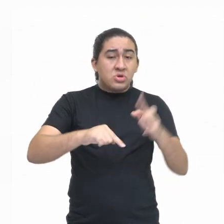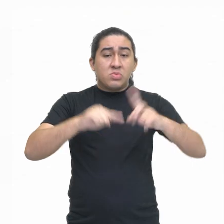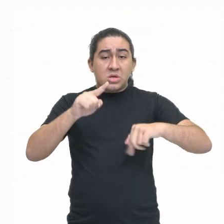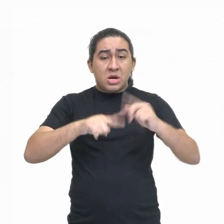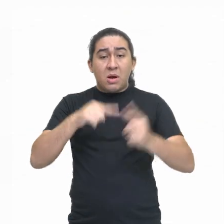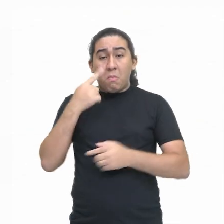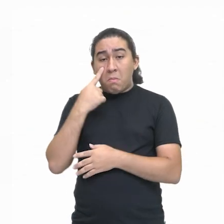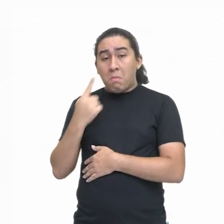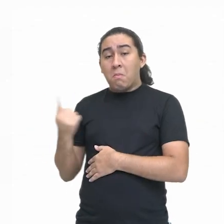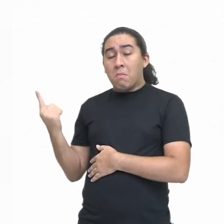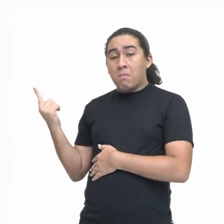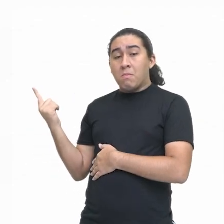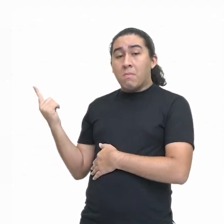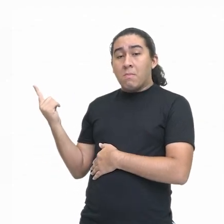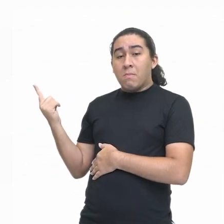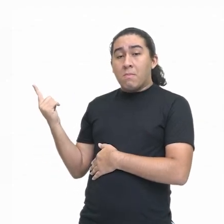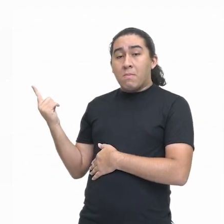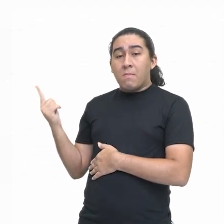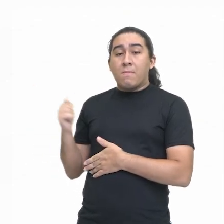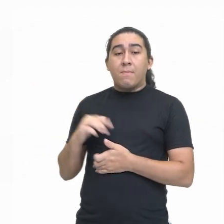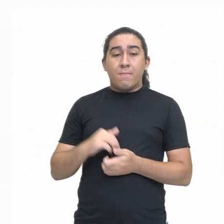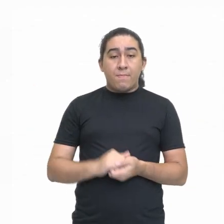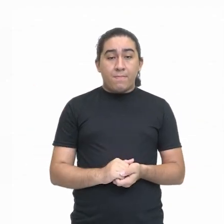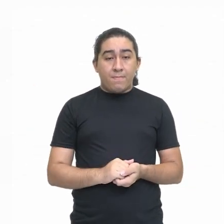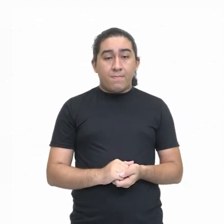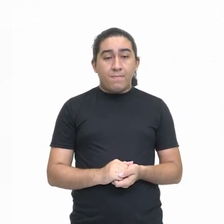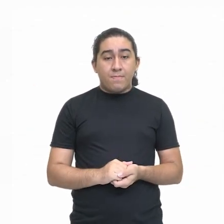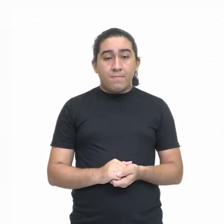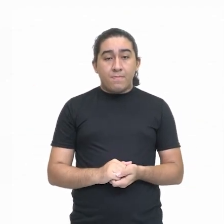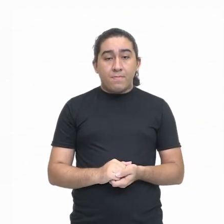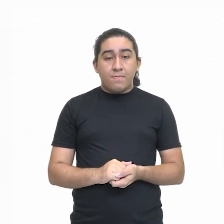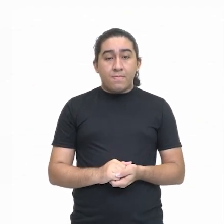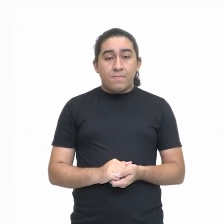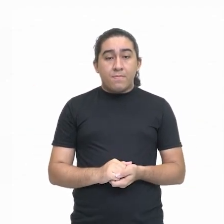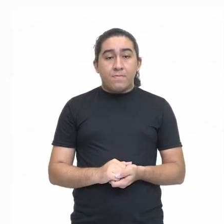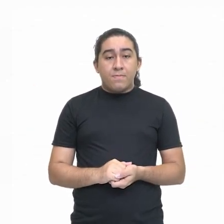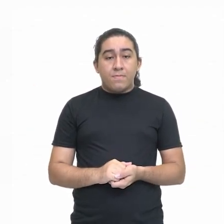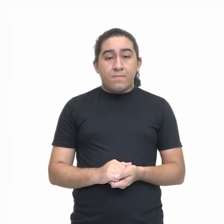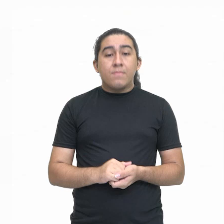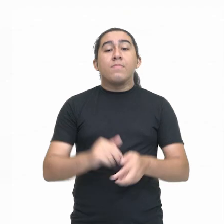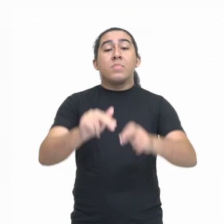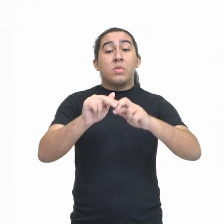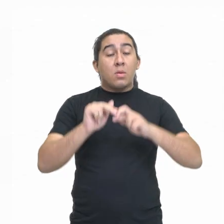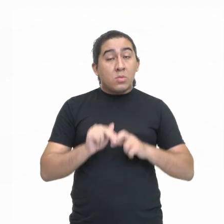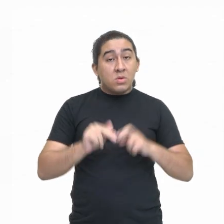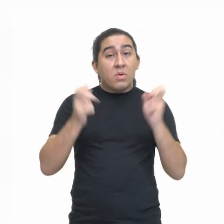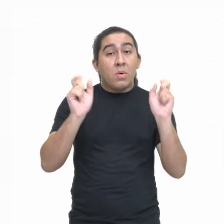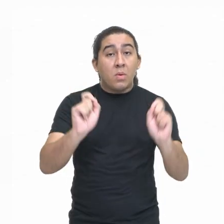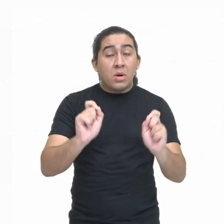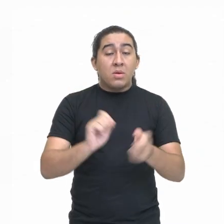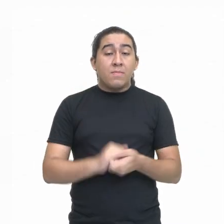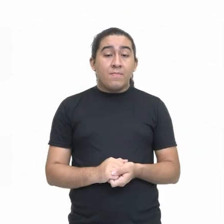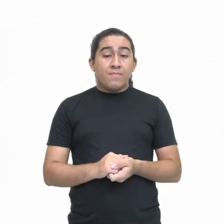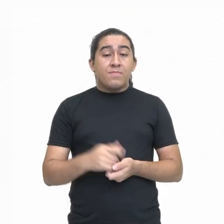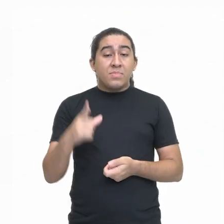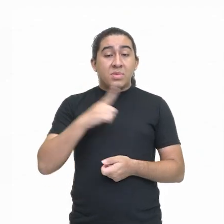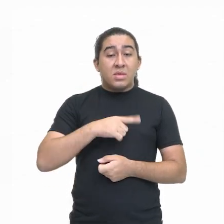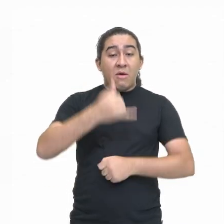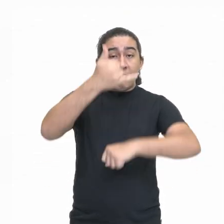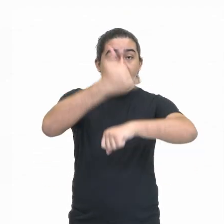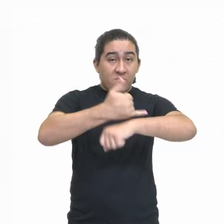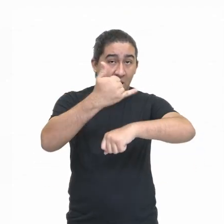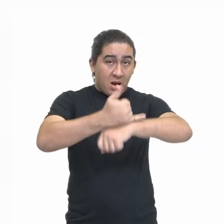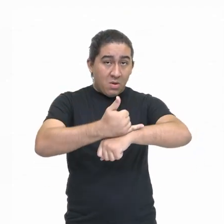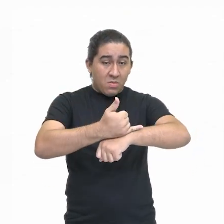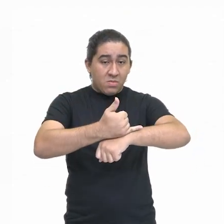arroz, frutas, vegetais e gado. Assim, né, como forma de moeda. A China criou